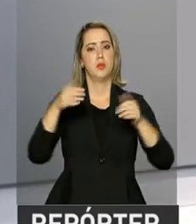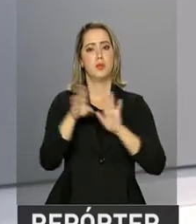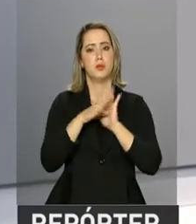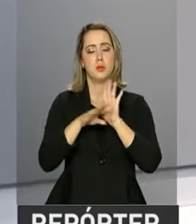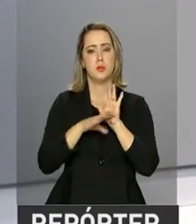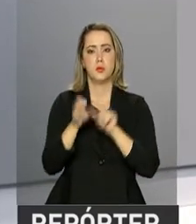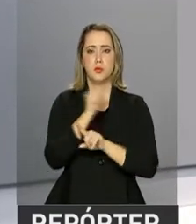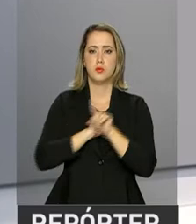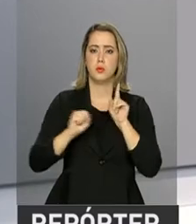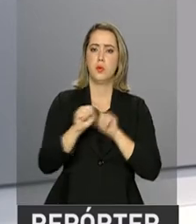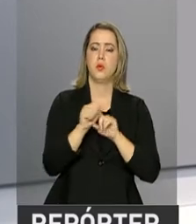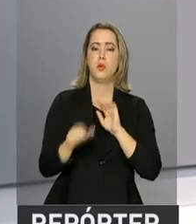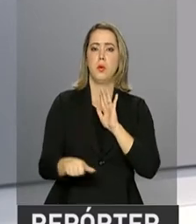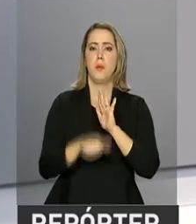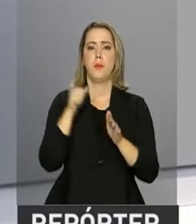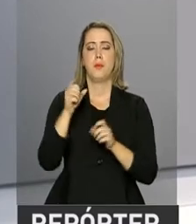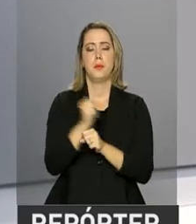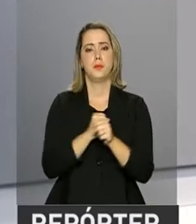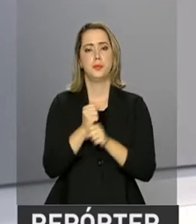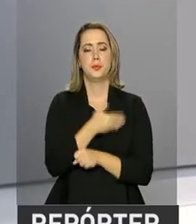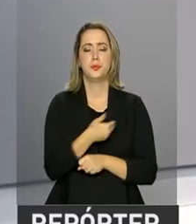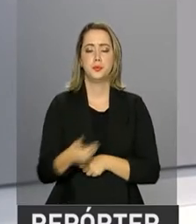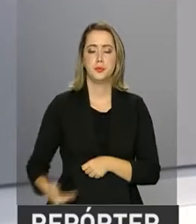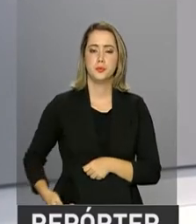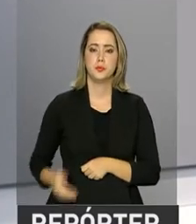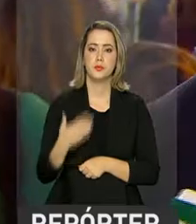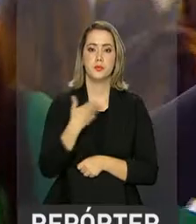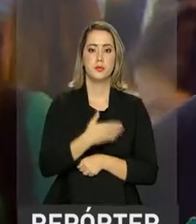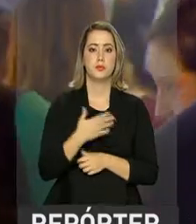sociais no primeiro ano do governo de Michel Temer.